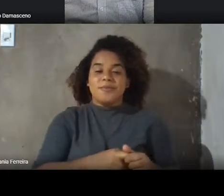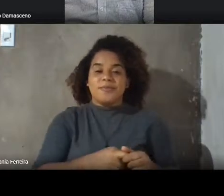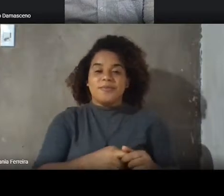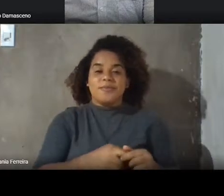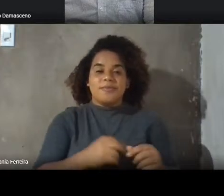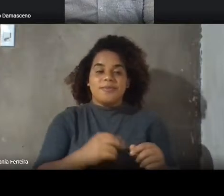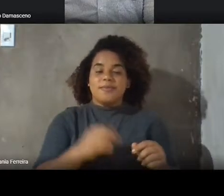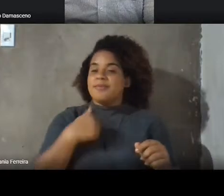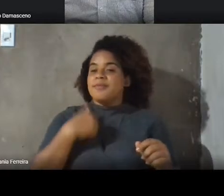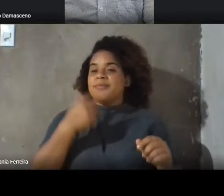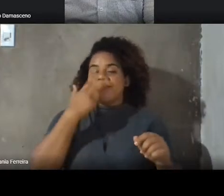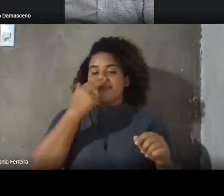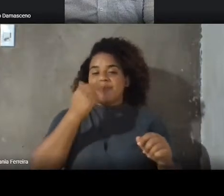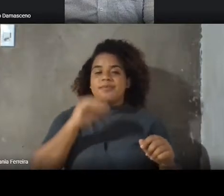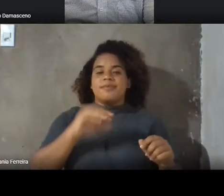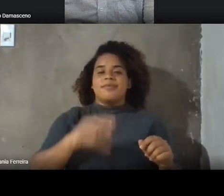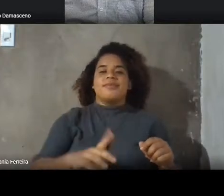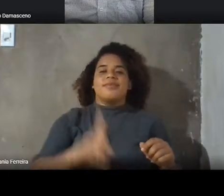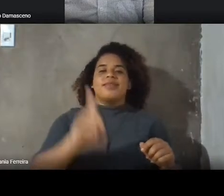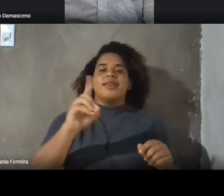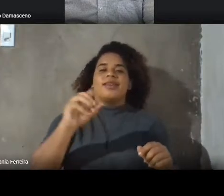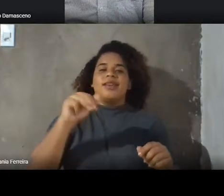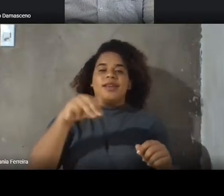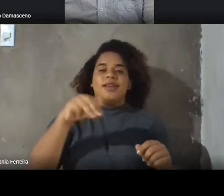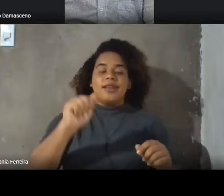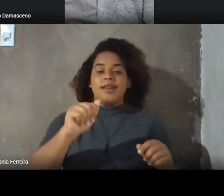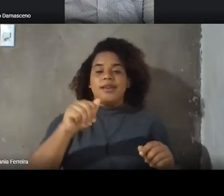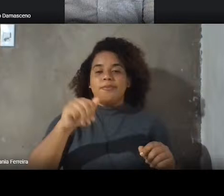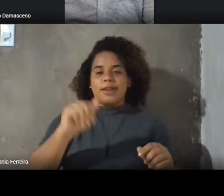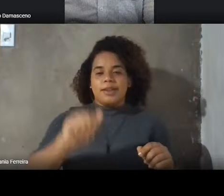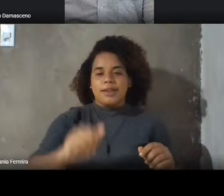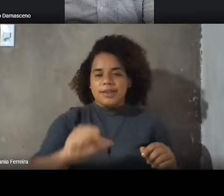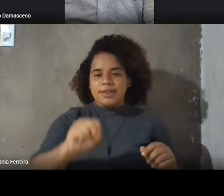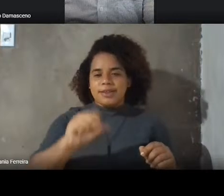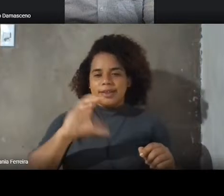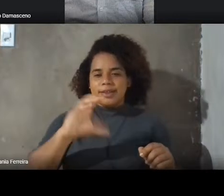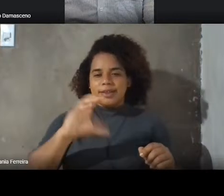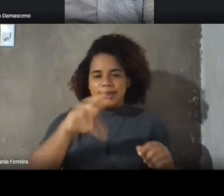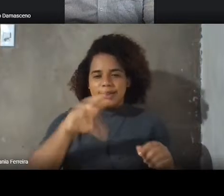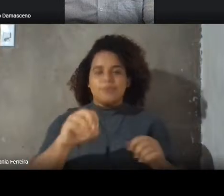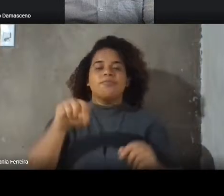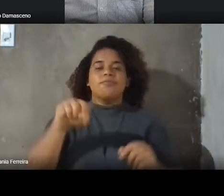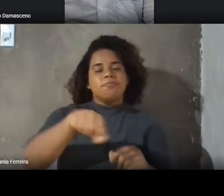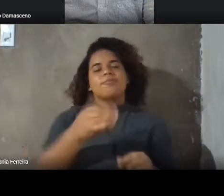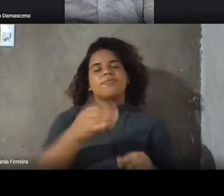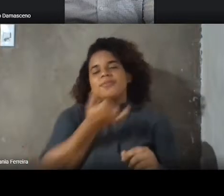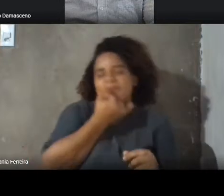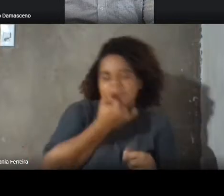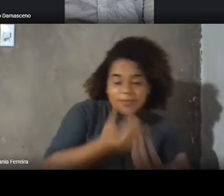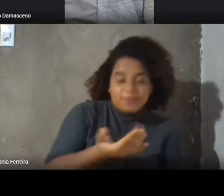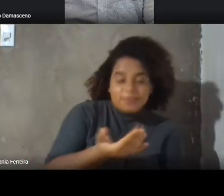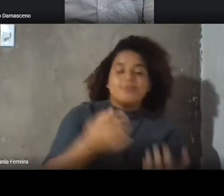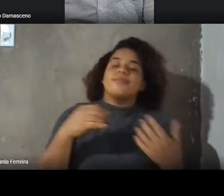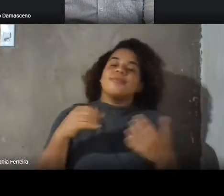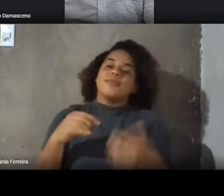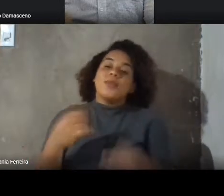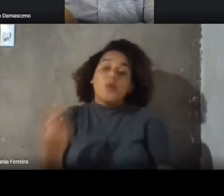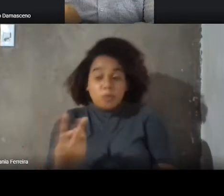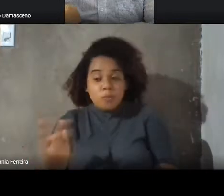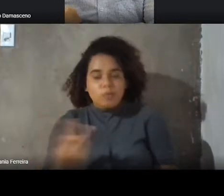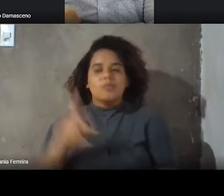Deu um branco. Damasceno, João Damasceno. Desculpa, João. Tá? Duas feras aí que nós temos